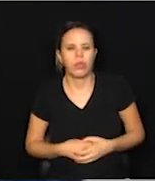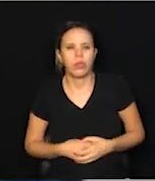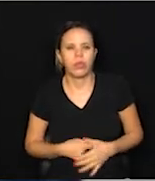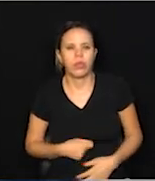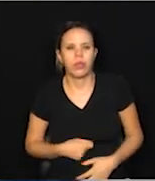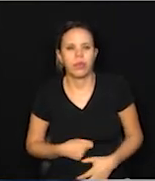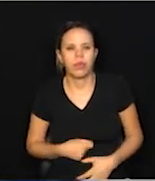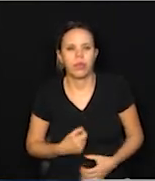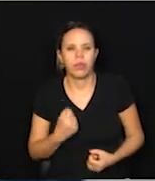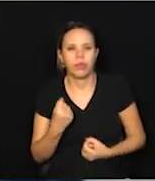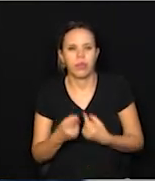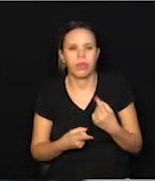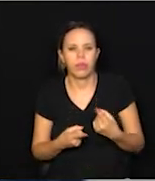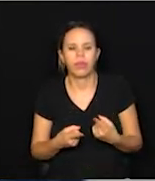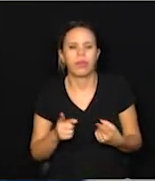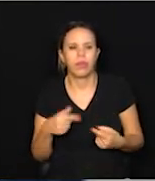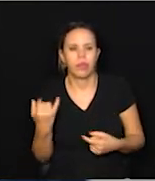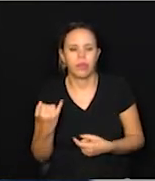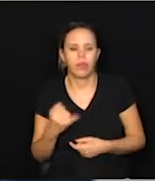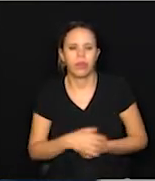tem algum tipo de peso.